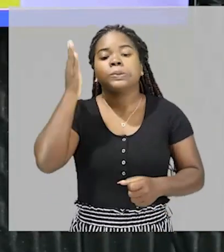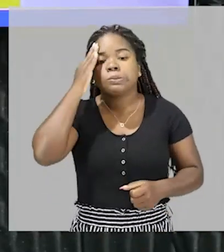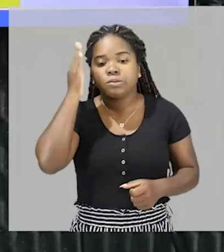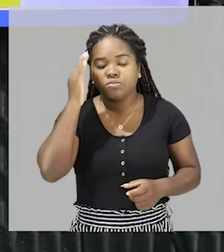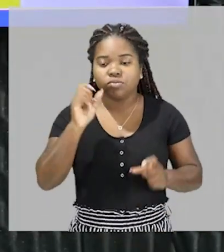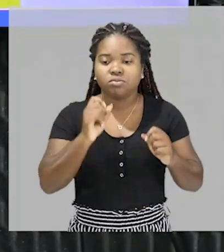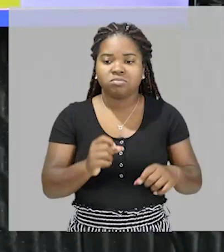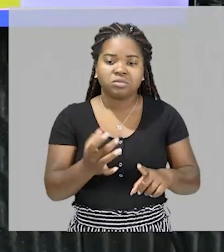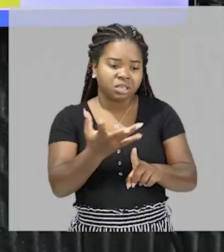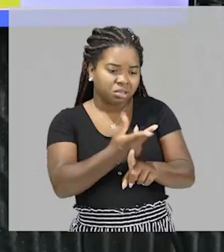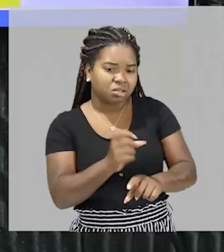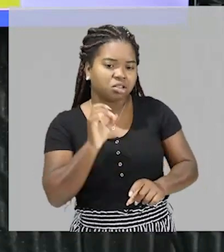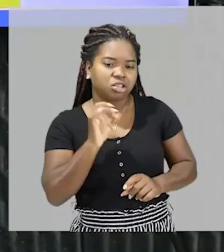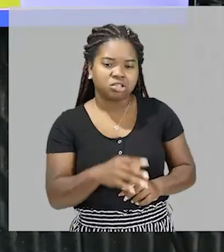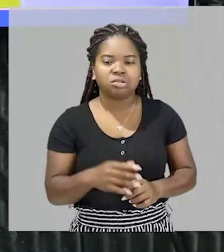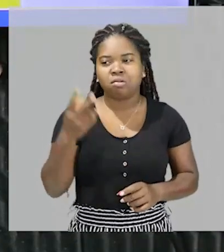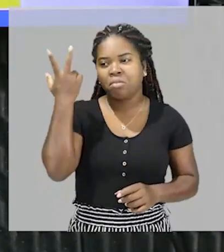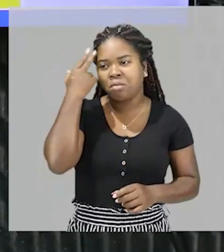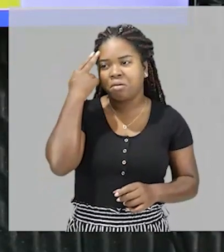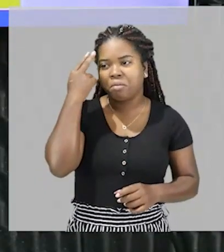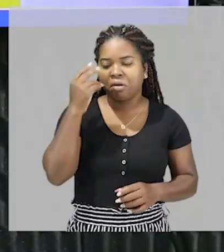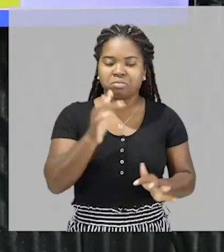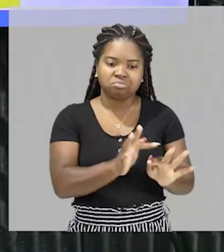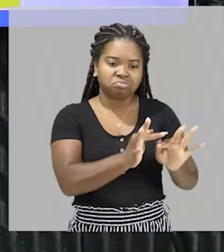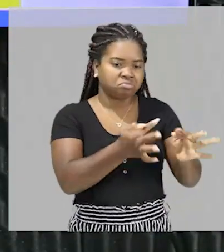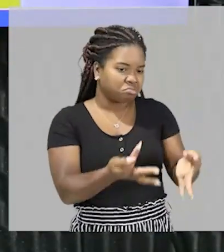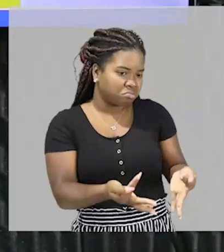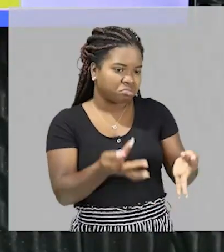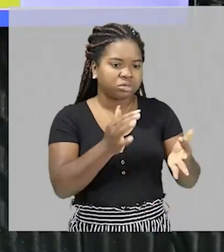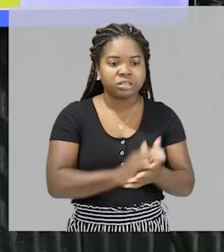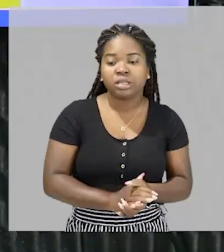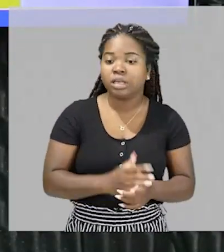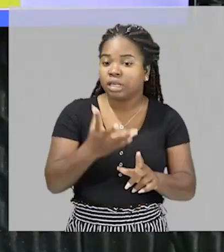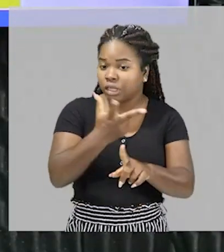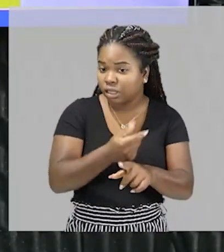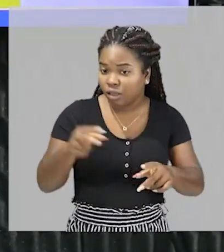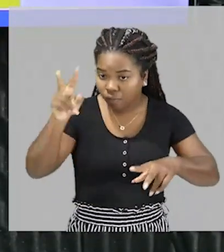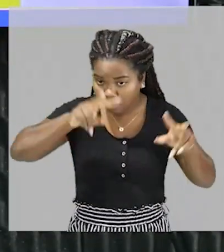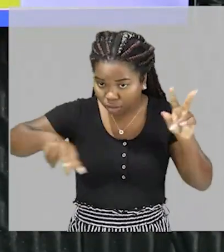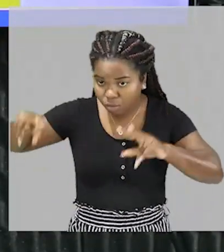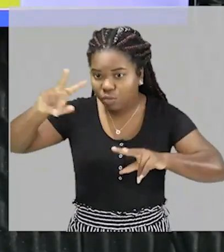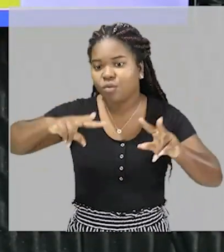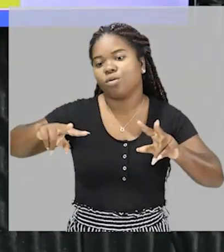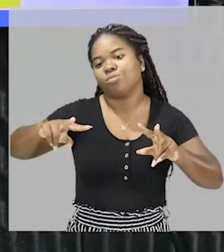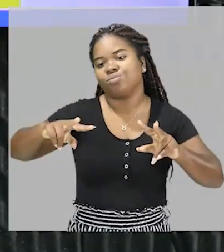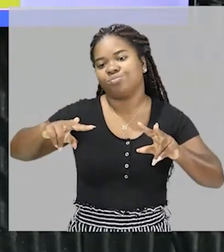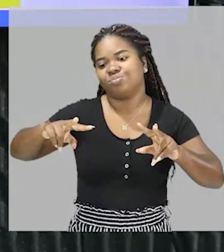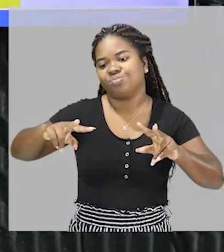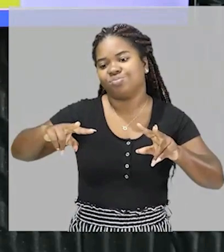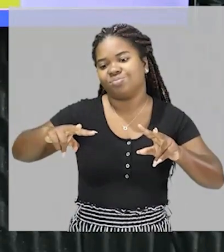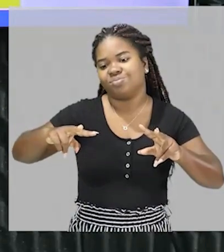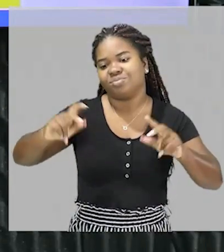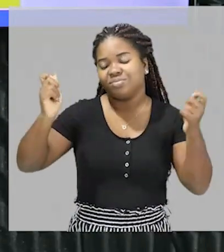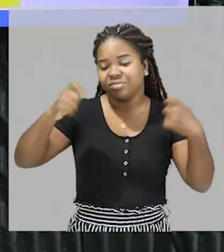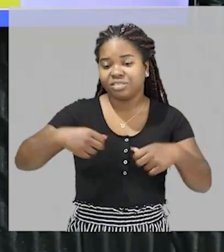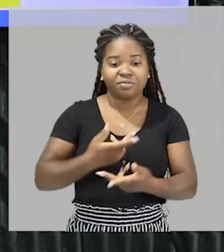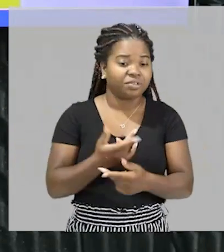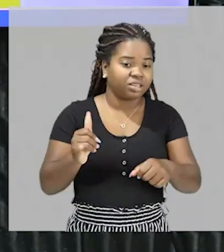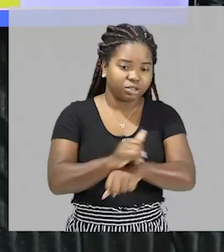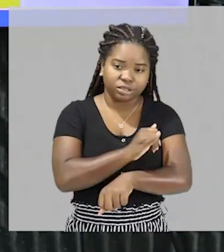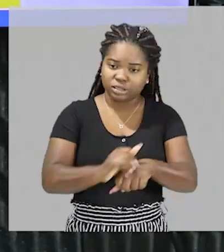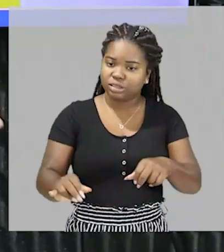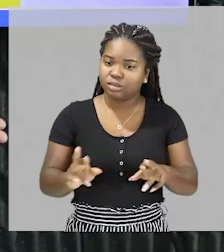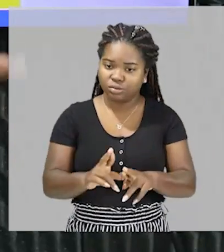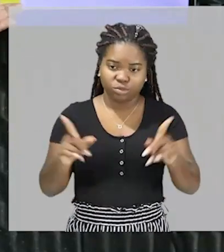a arte ela não é linear, que a arte não está dentro de uma caixinha, que as artes visuais elas permitem várias técnicas